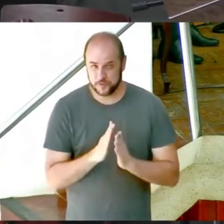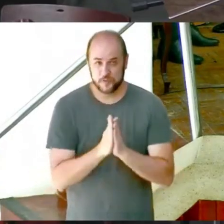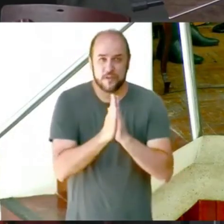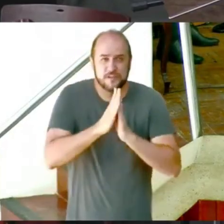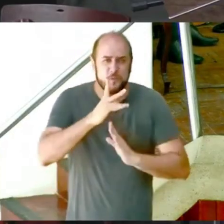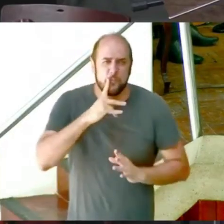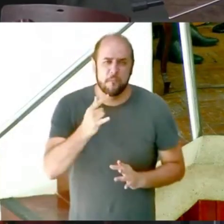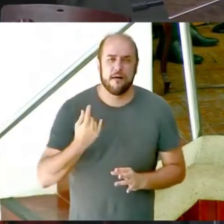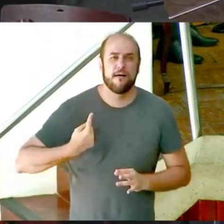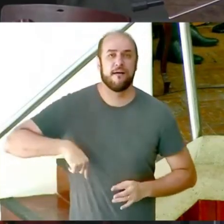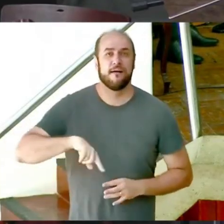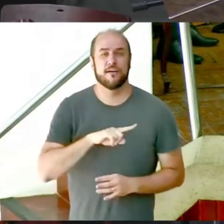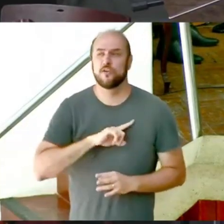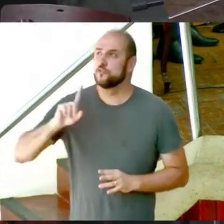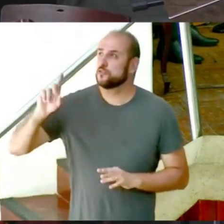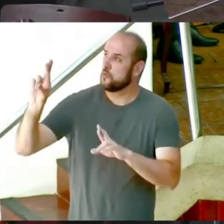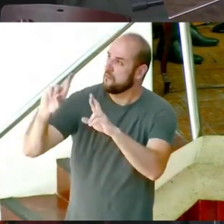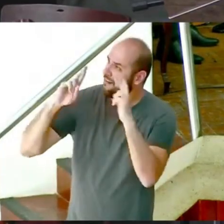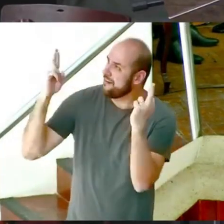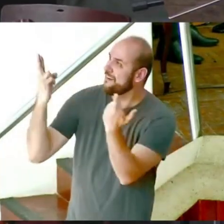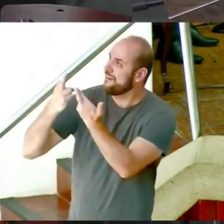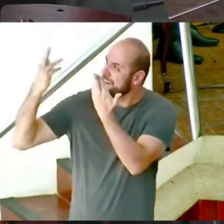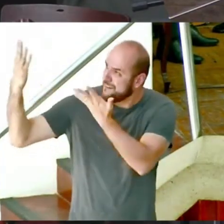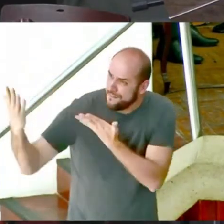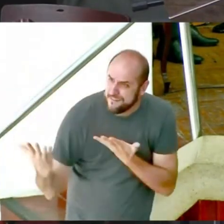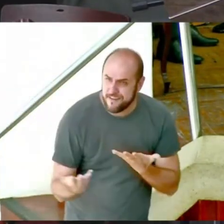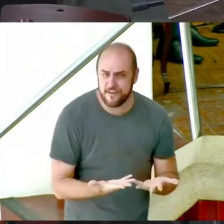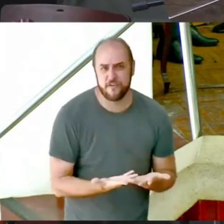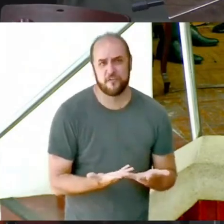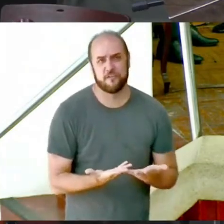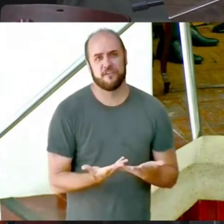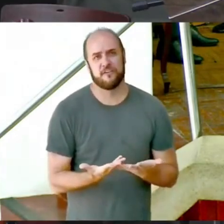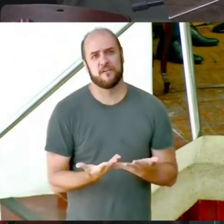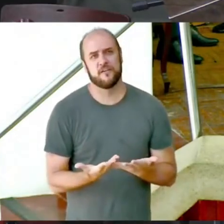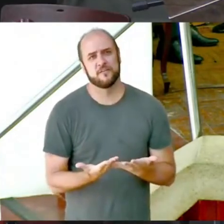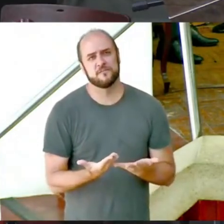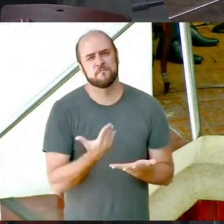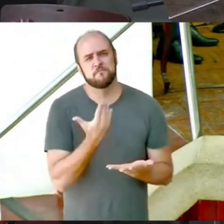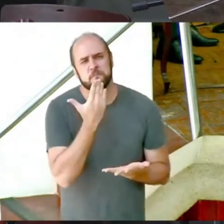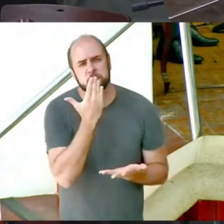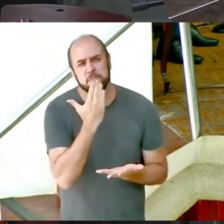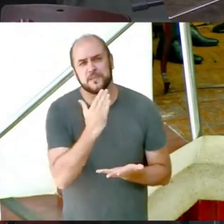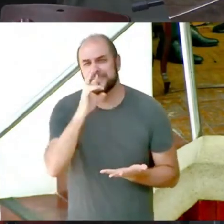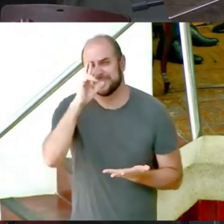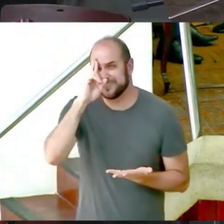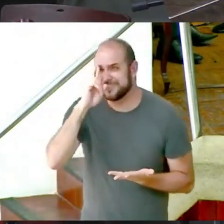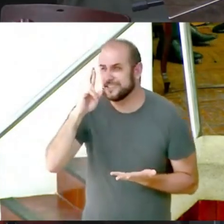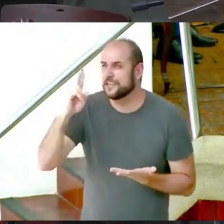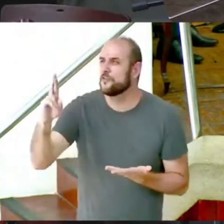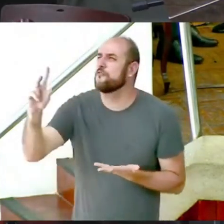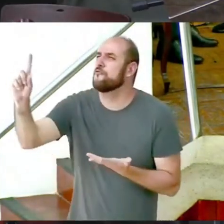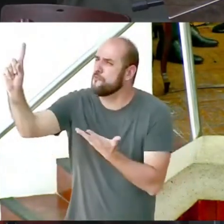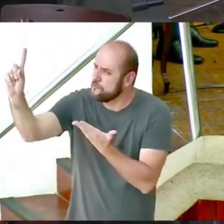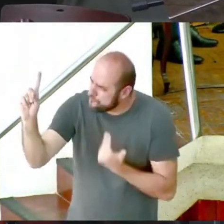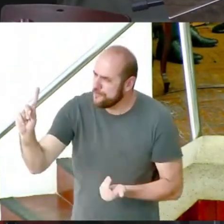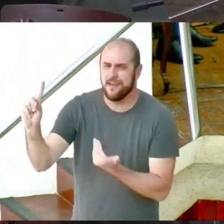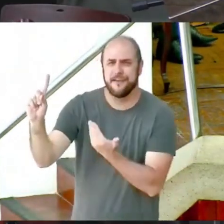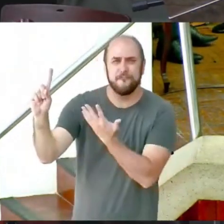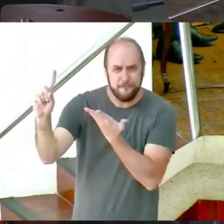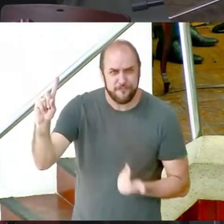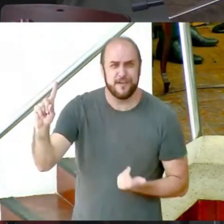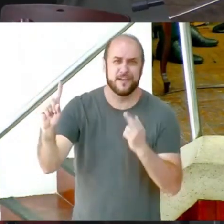do Pai Nosso, venha o teu reino, nós pedimos, Senhor, Maranata, ora vem, Senhor